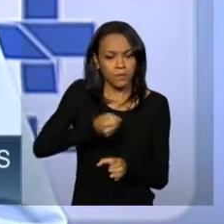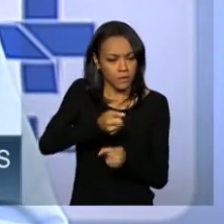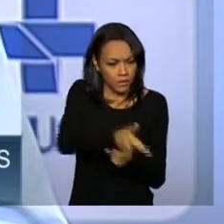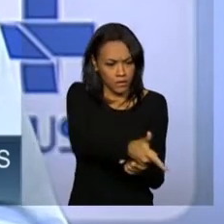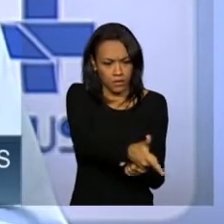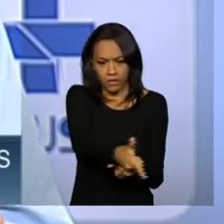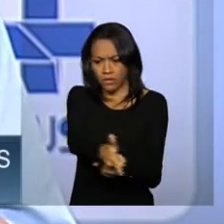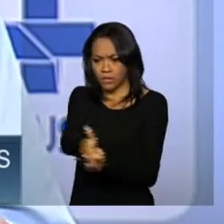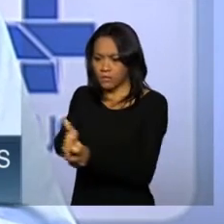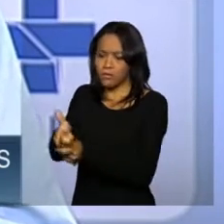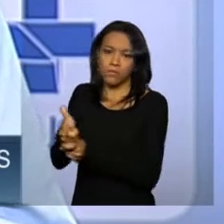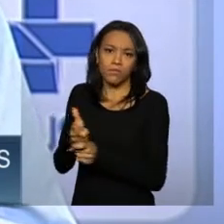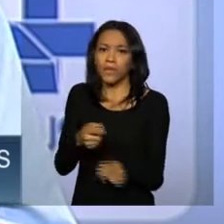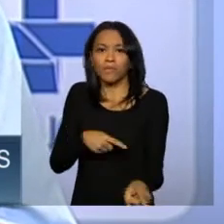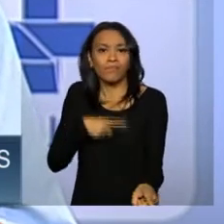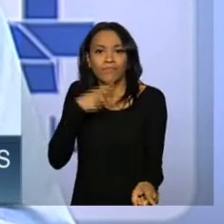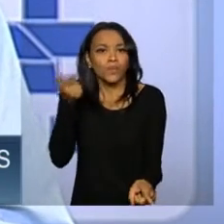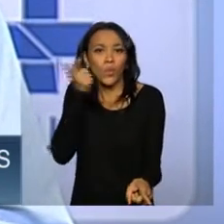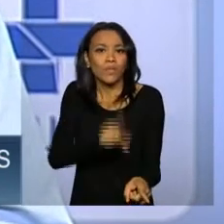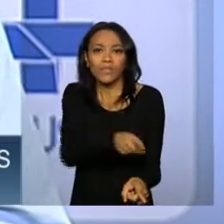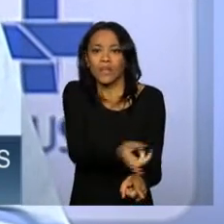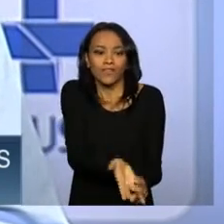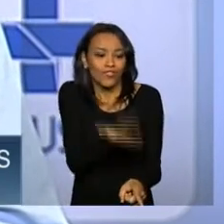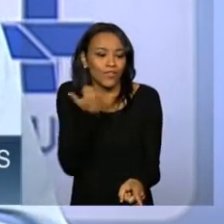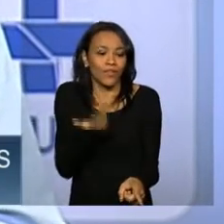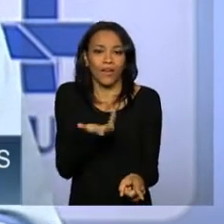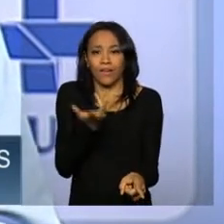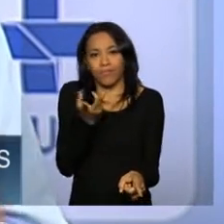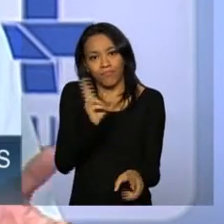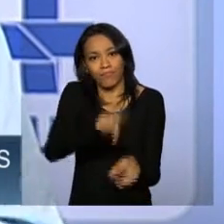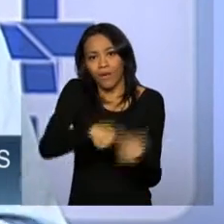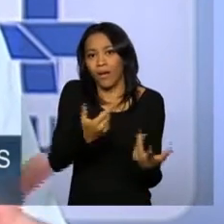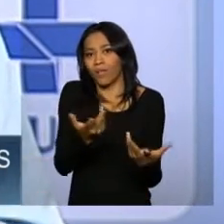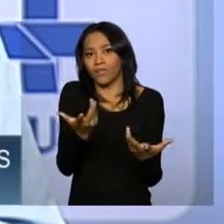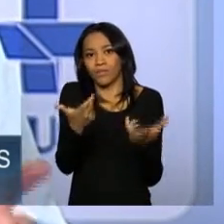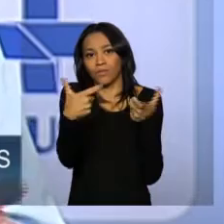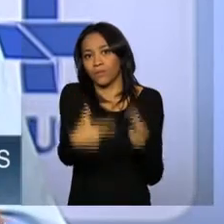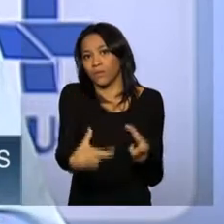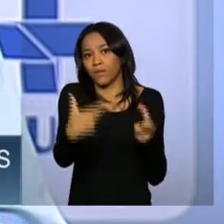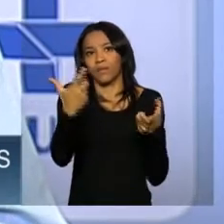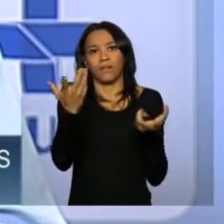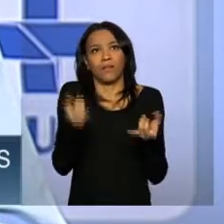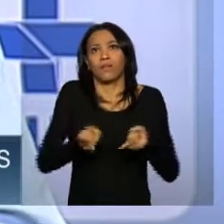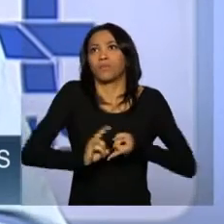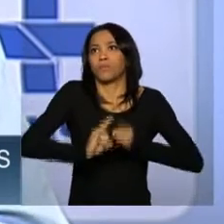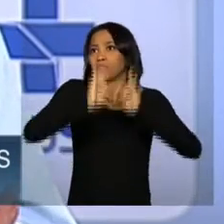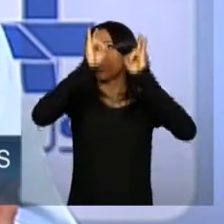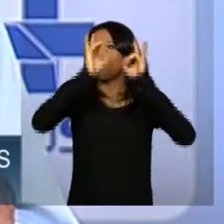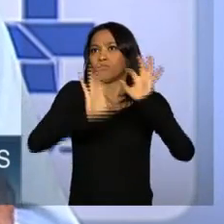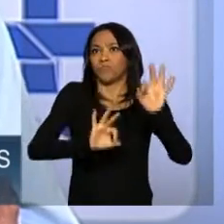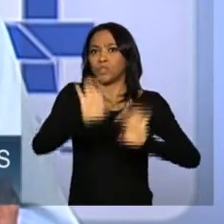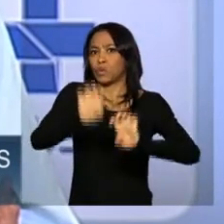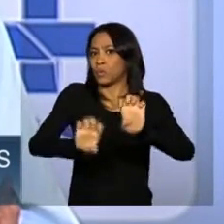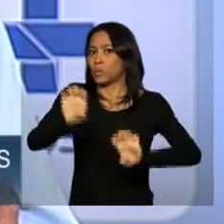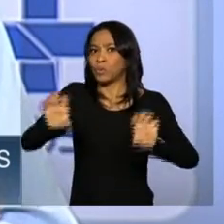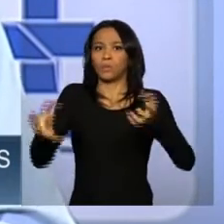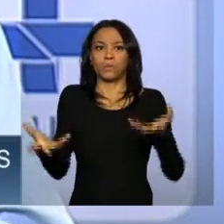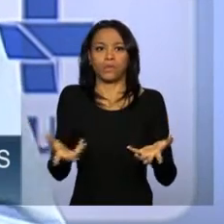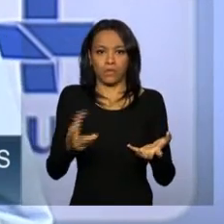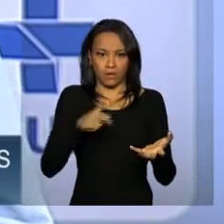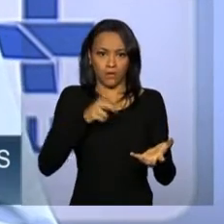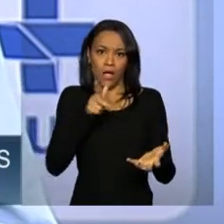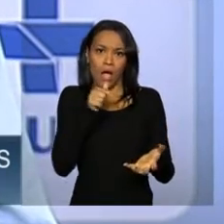não devem ser retirados por alguma razão, seja por razões físicas, arquitetônicas, estruturas que retêm